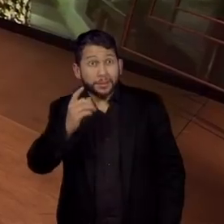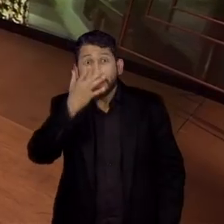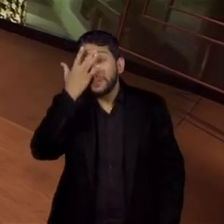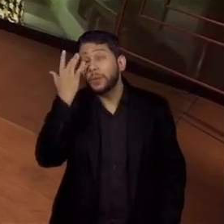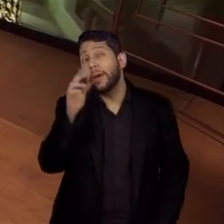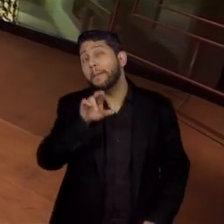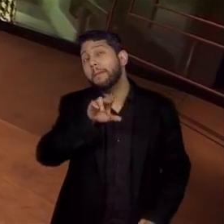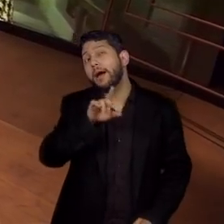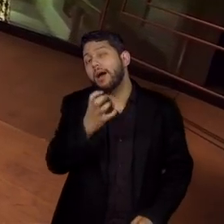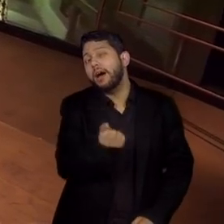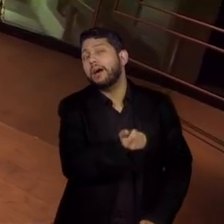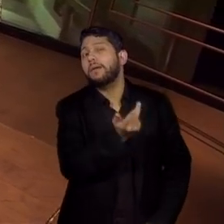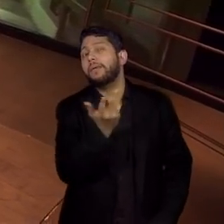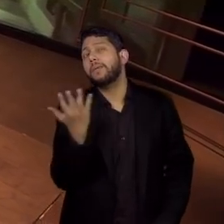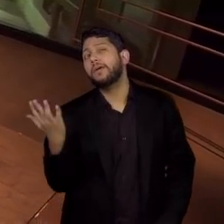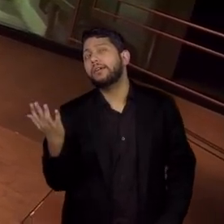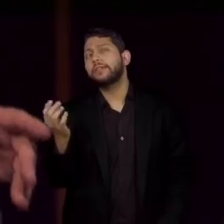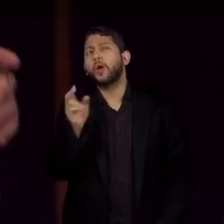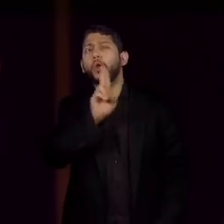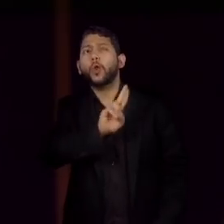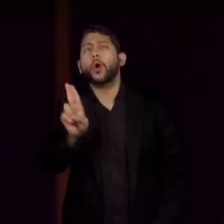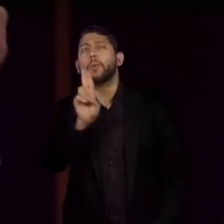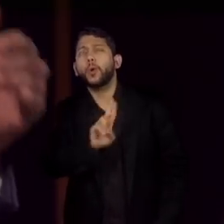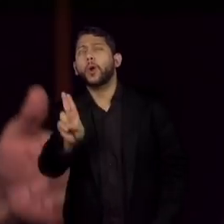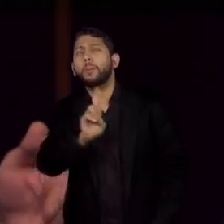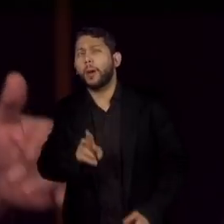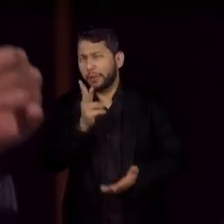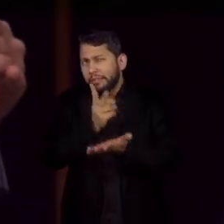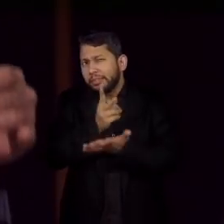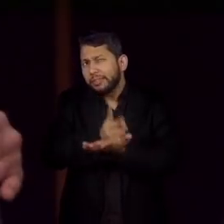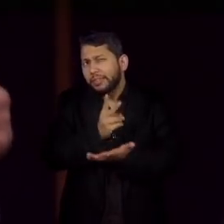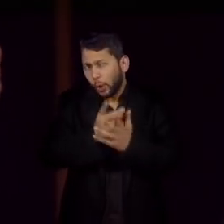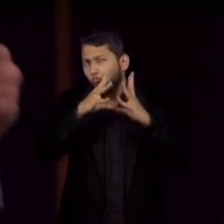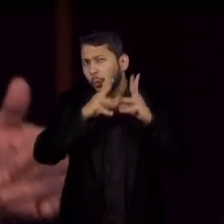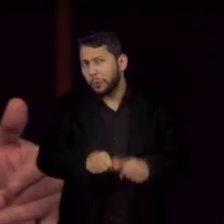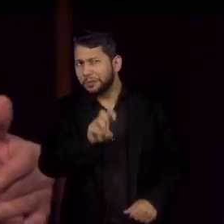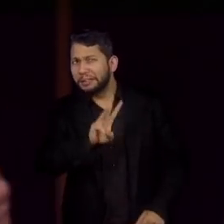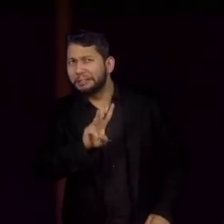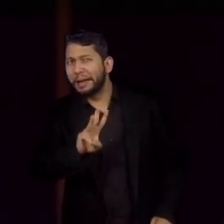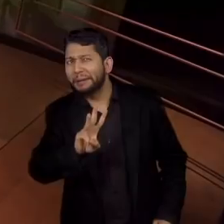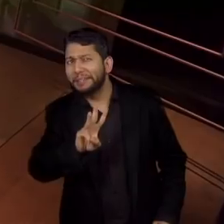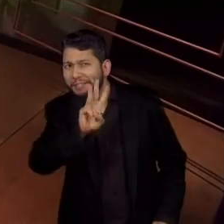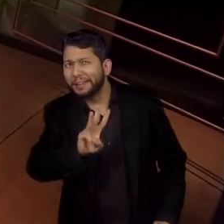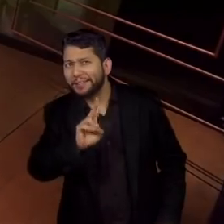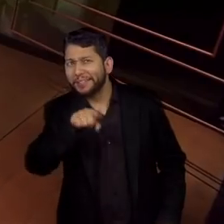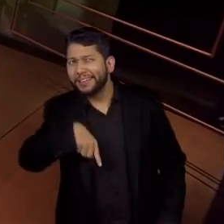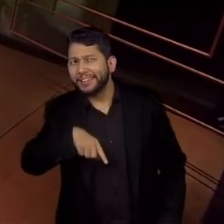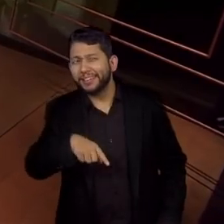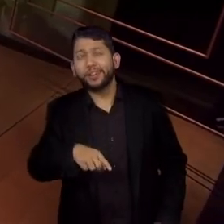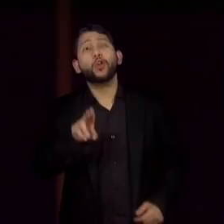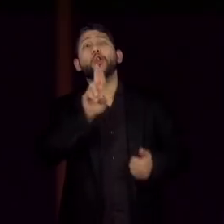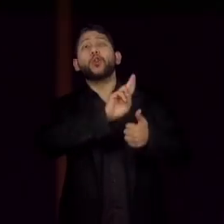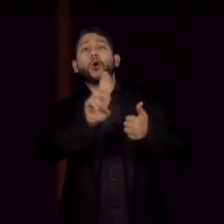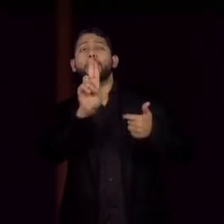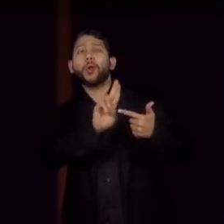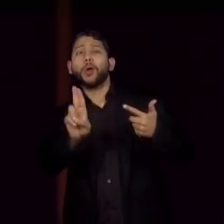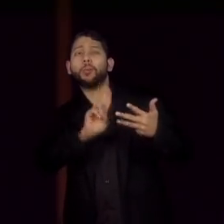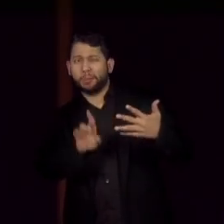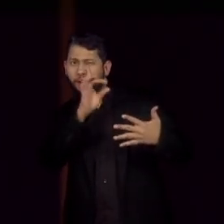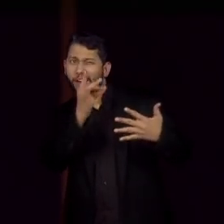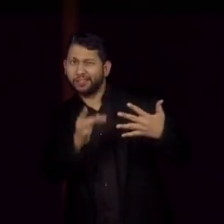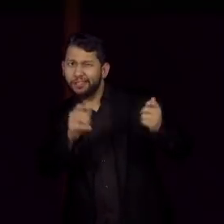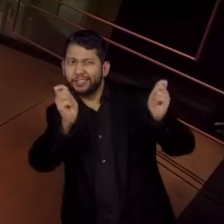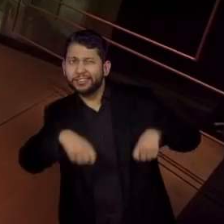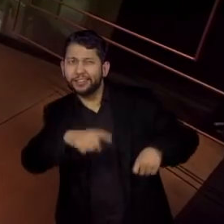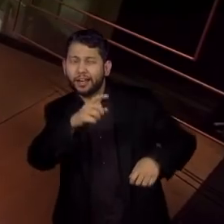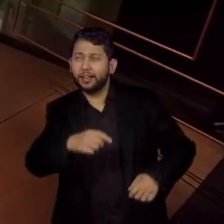de irmãos, cujos nomes começavam todos com a letra W. Você consegue falar o nome de todos eles para nós?